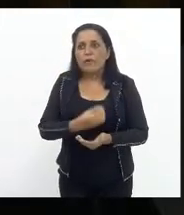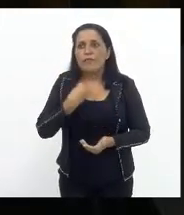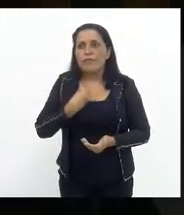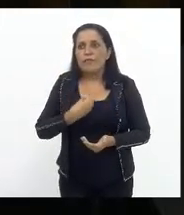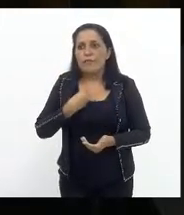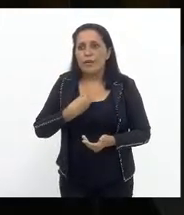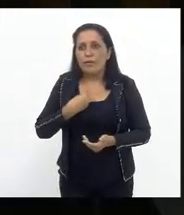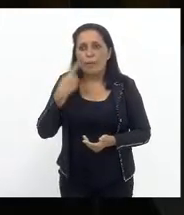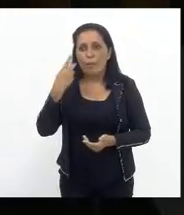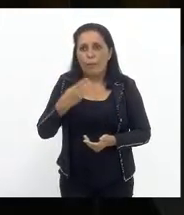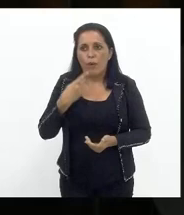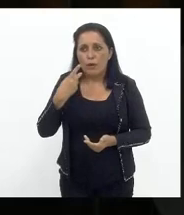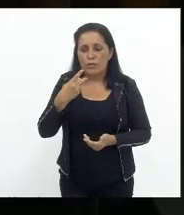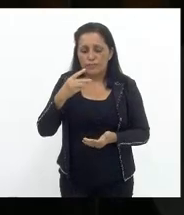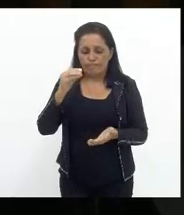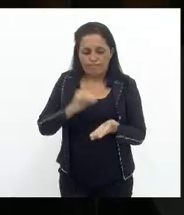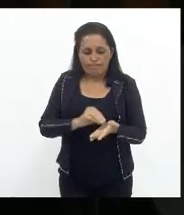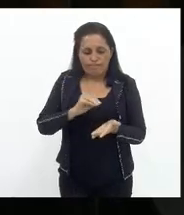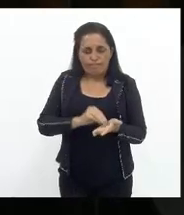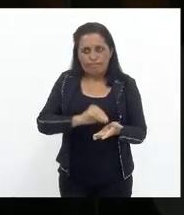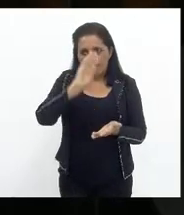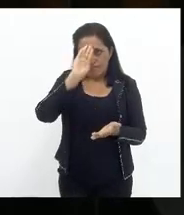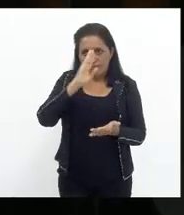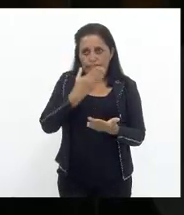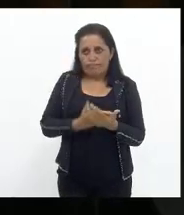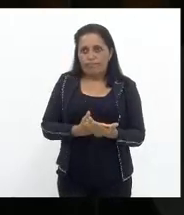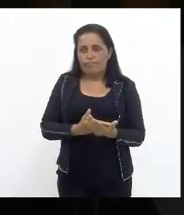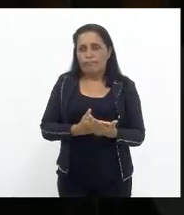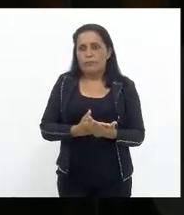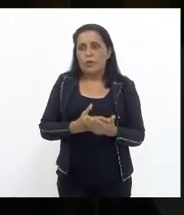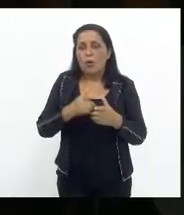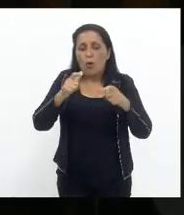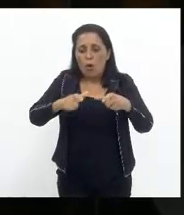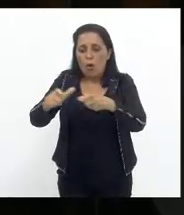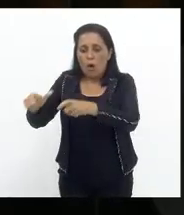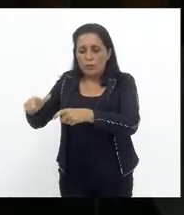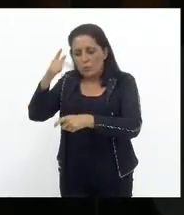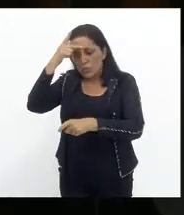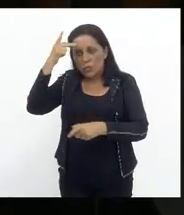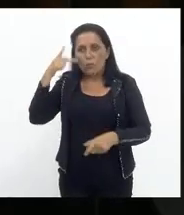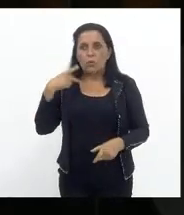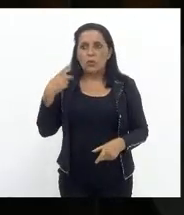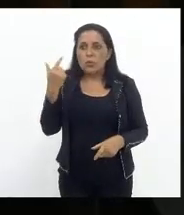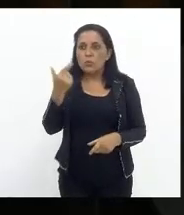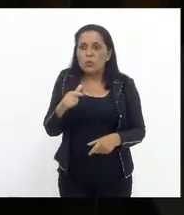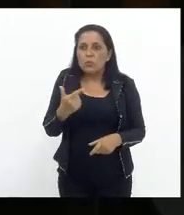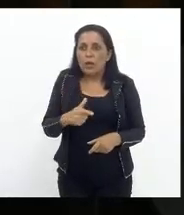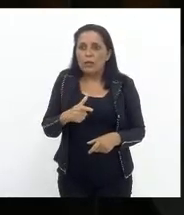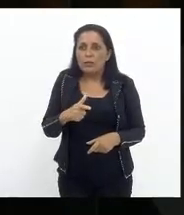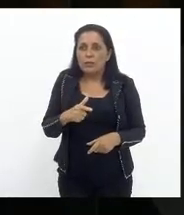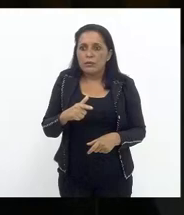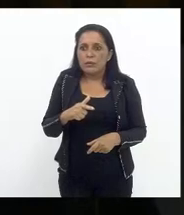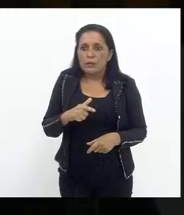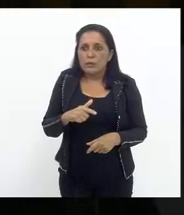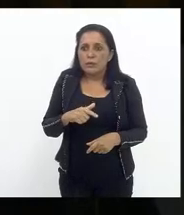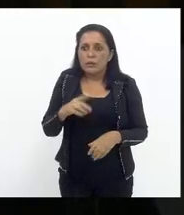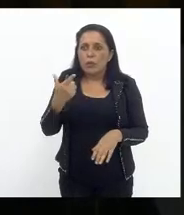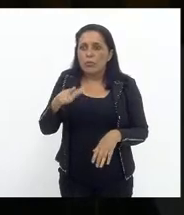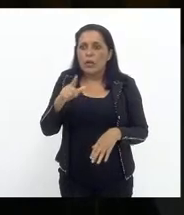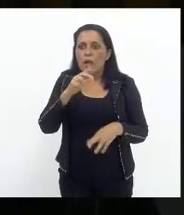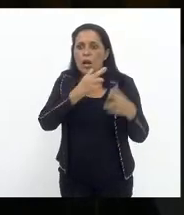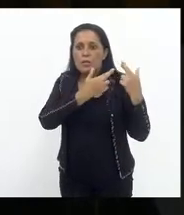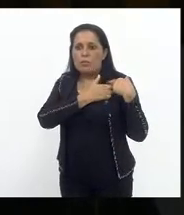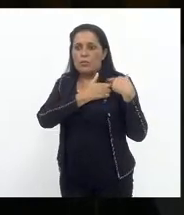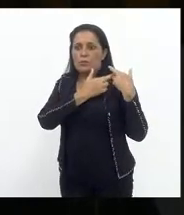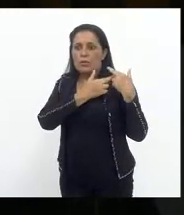uma política desacreditada, aonde políticos não têm e não cumprem com responsabilidade